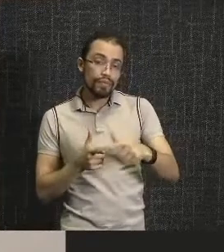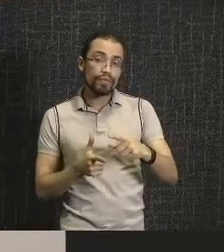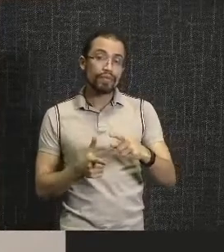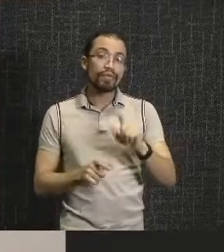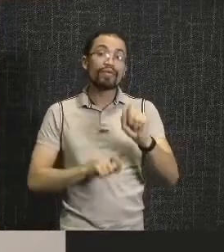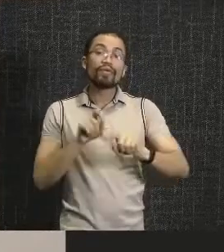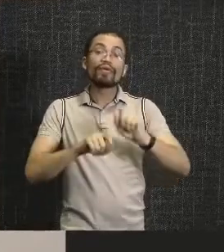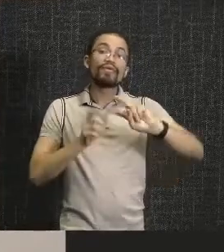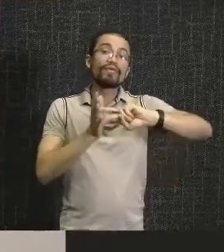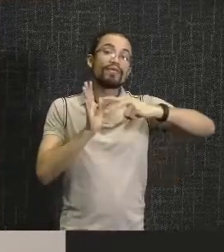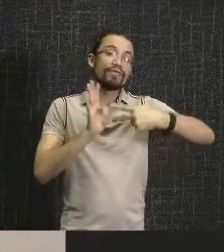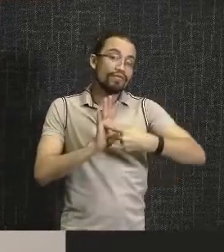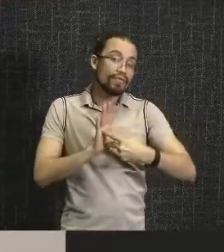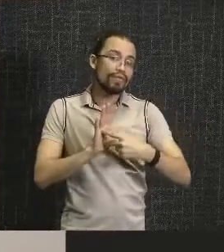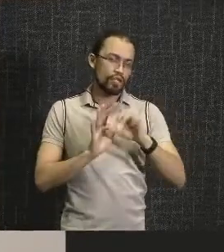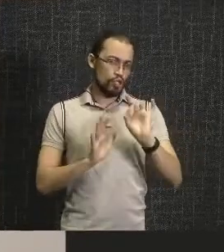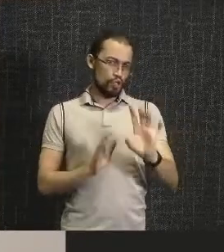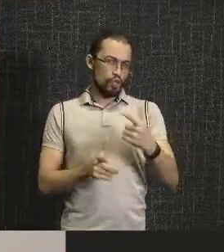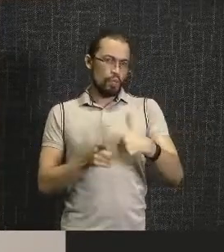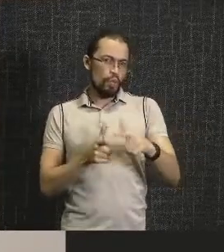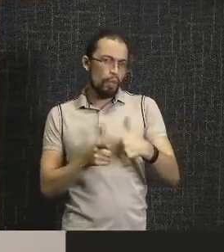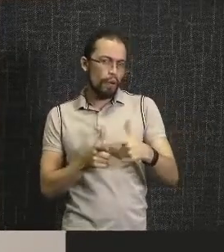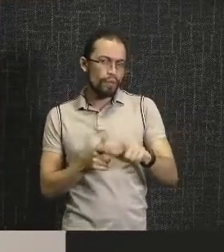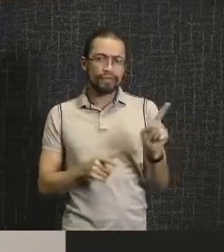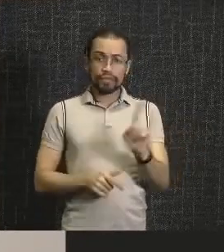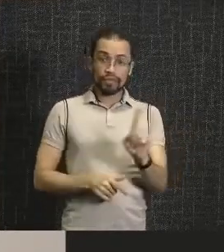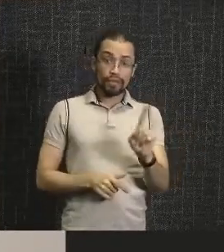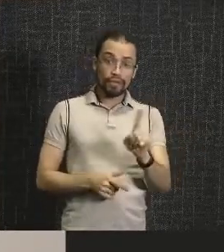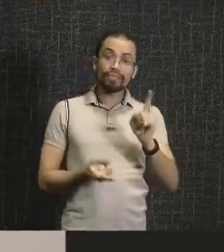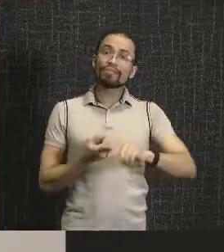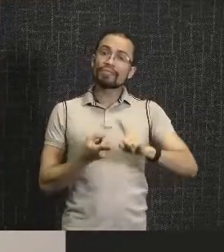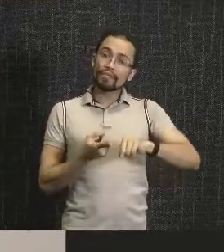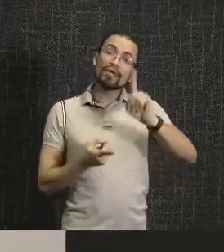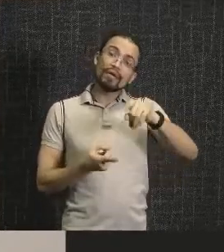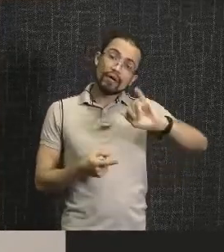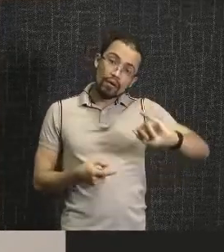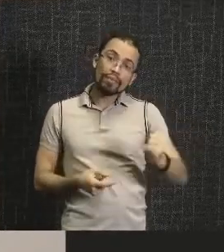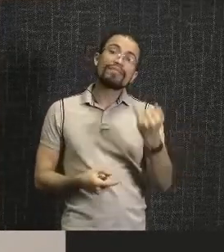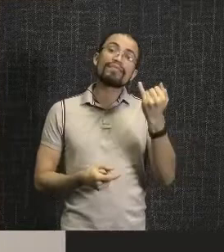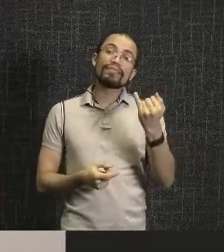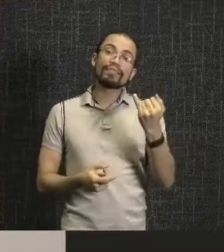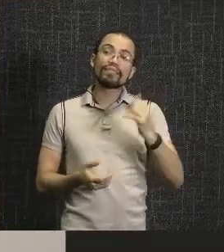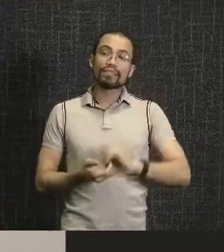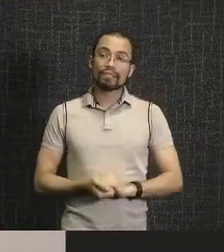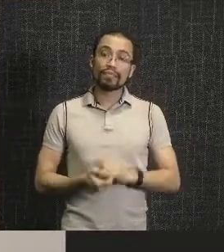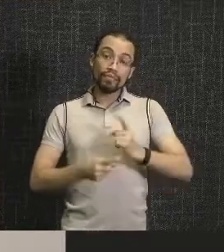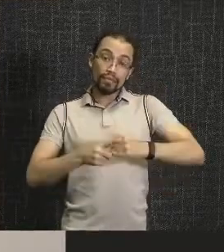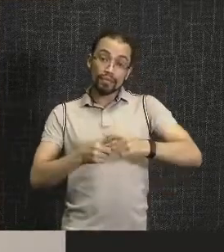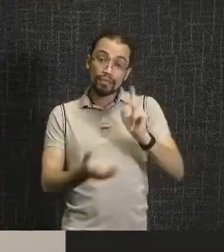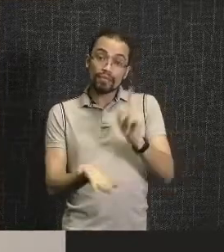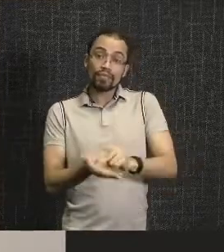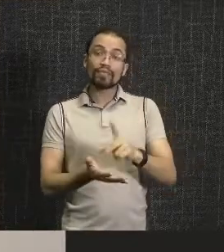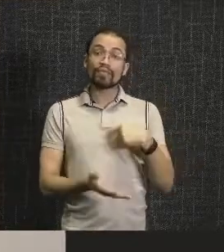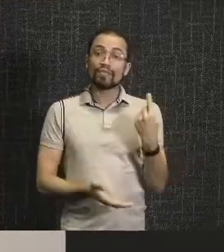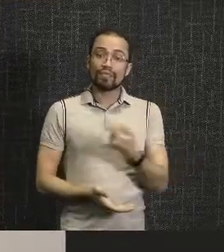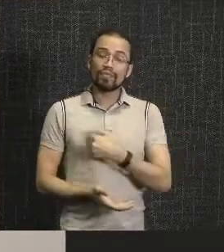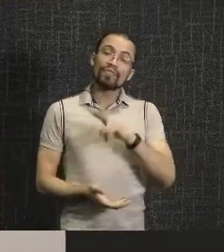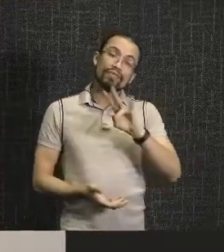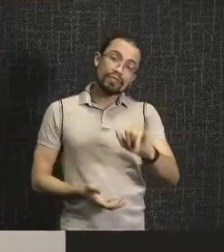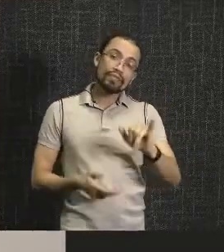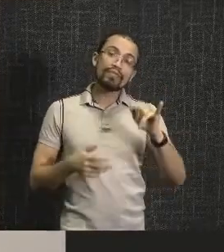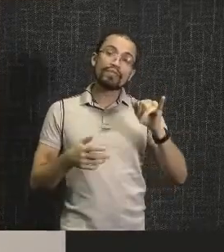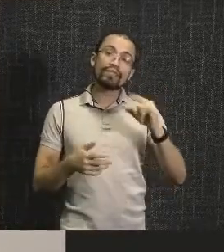dizer só problemas, né? Ela também vai ser oportunidades, porque, na realidade, você vai ter,